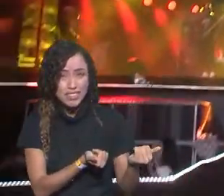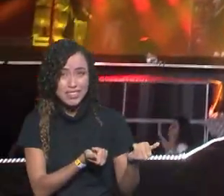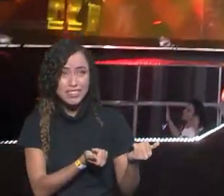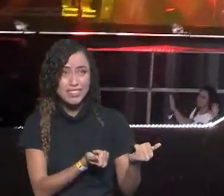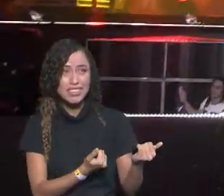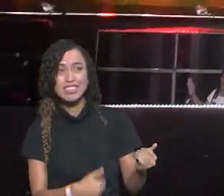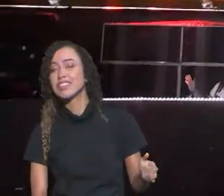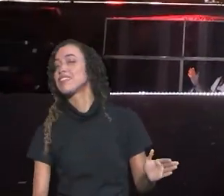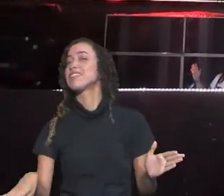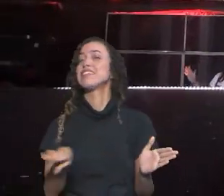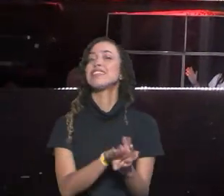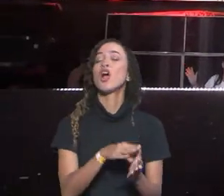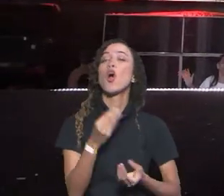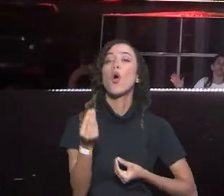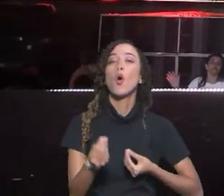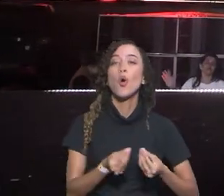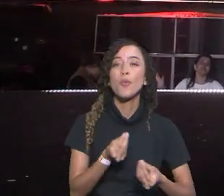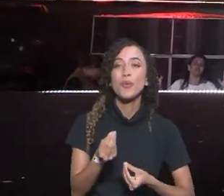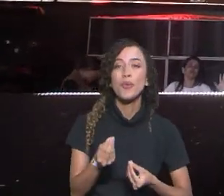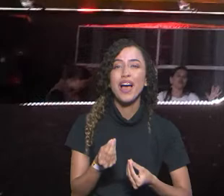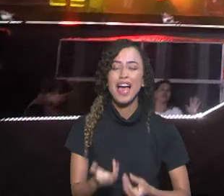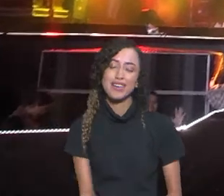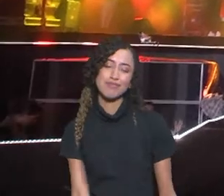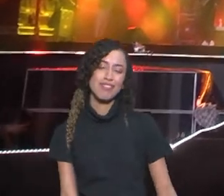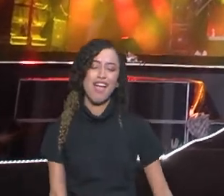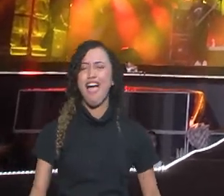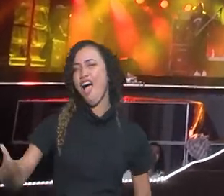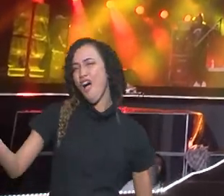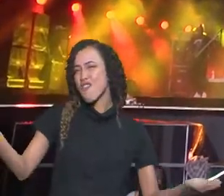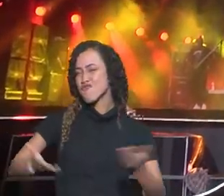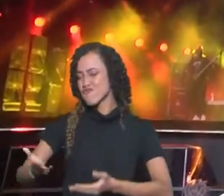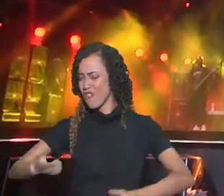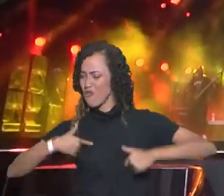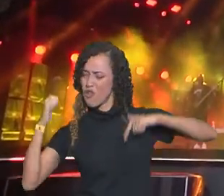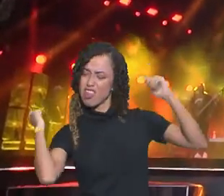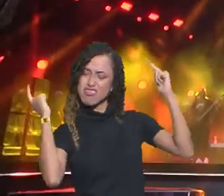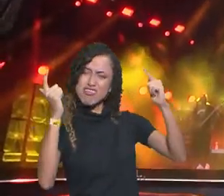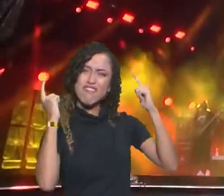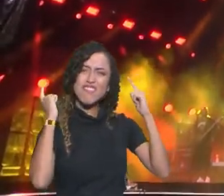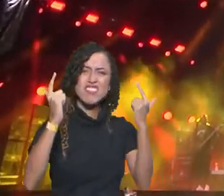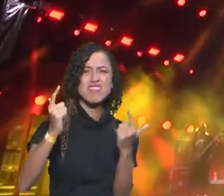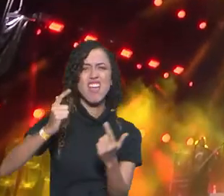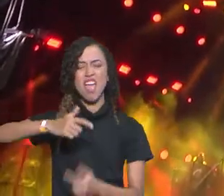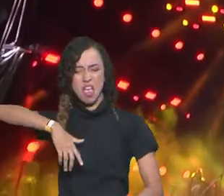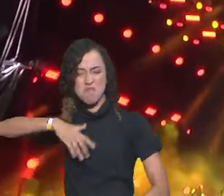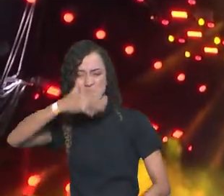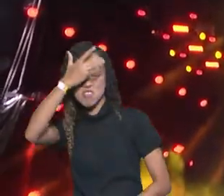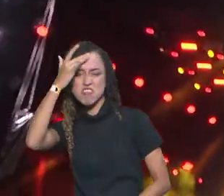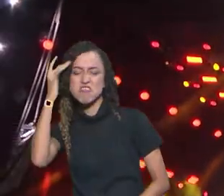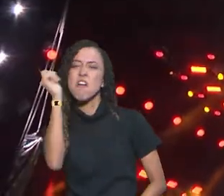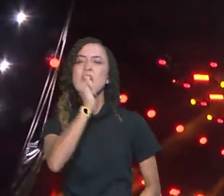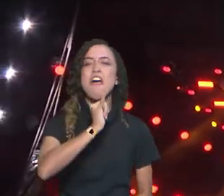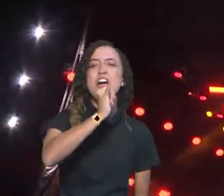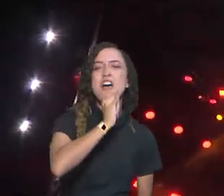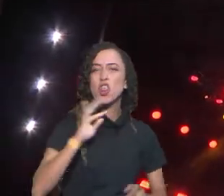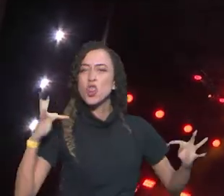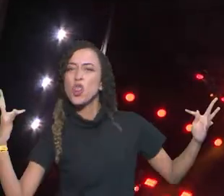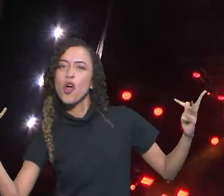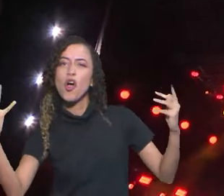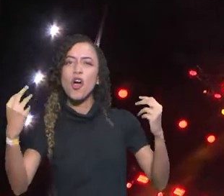chegou bem assim ó hoje eu vou arrebentar hoje eu vou pegar todas